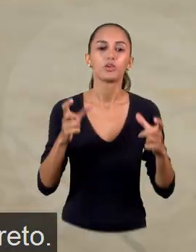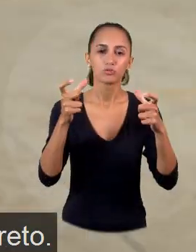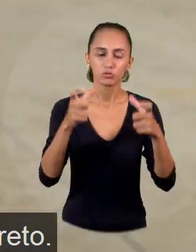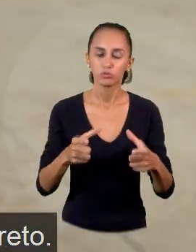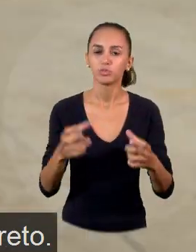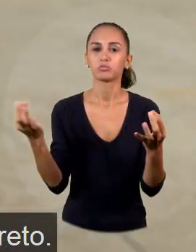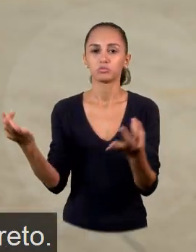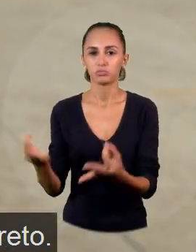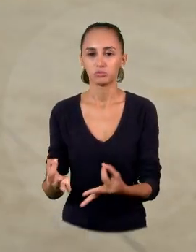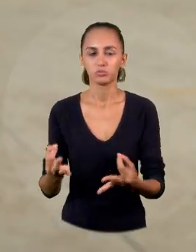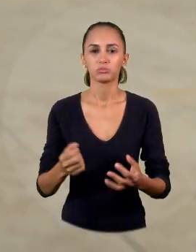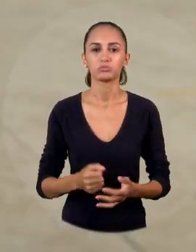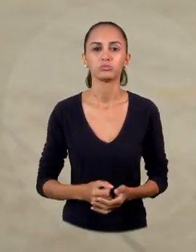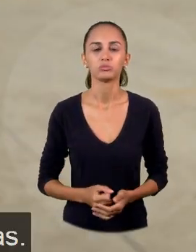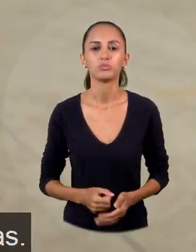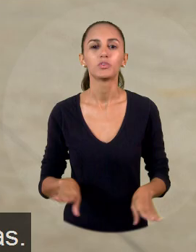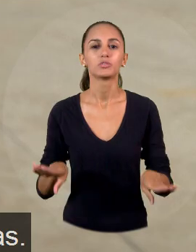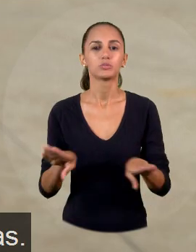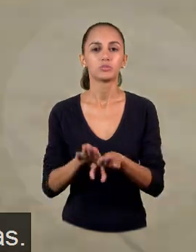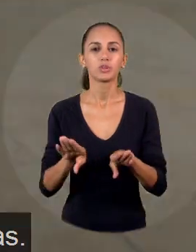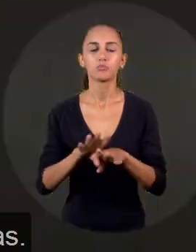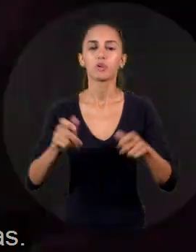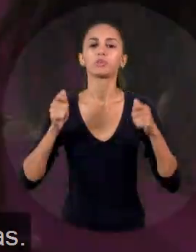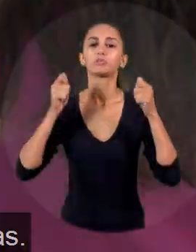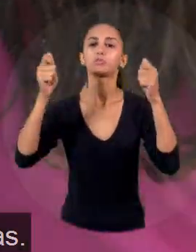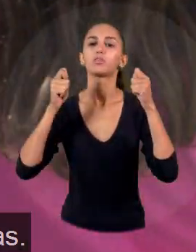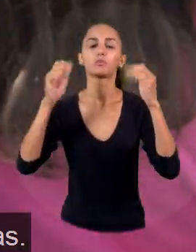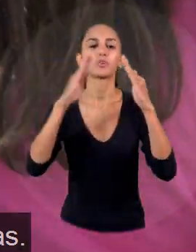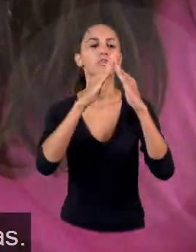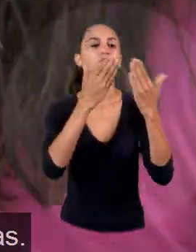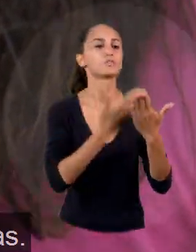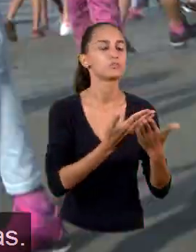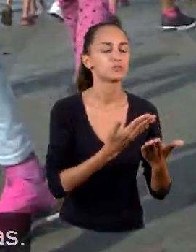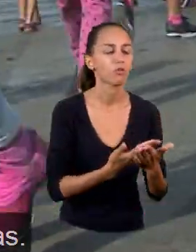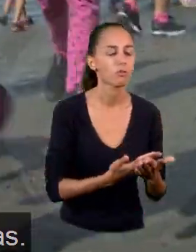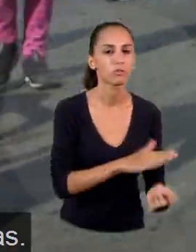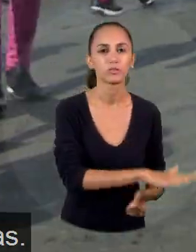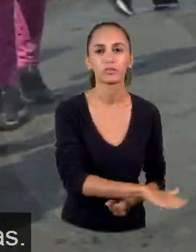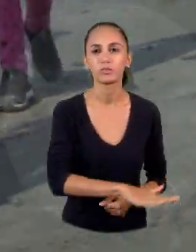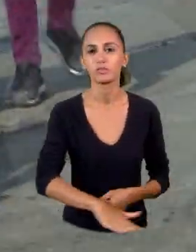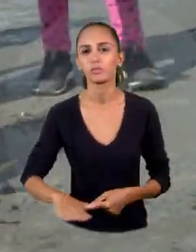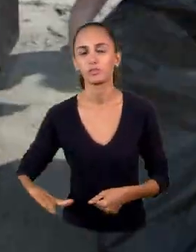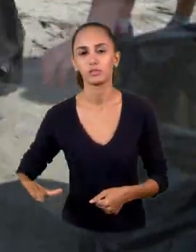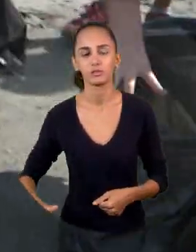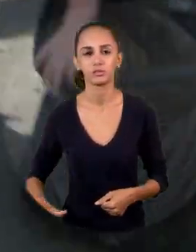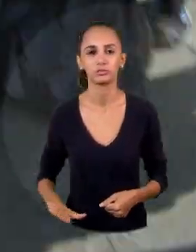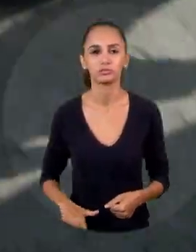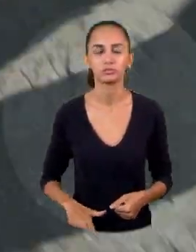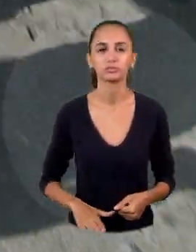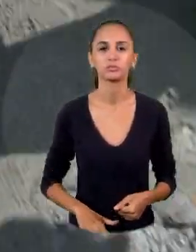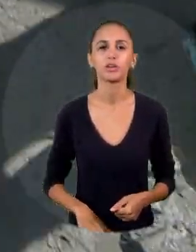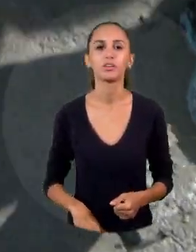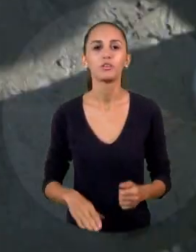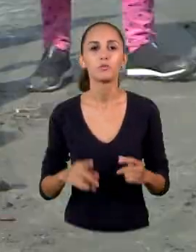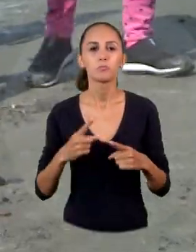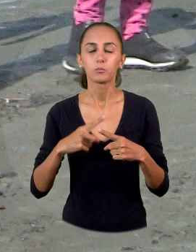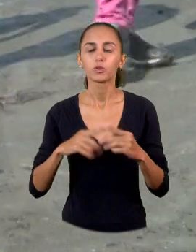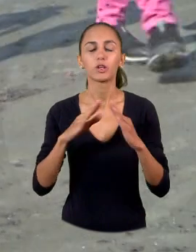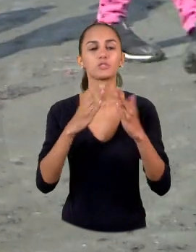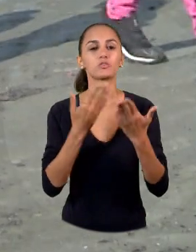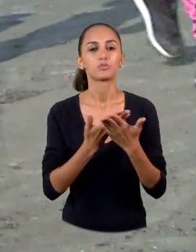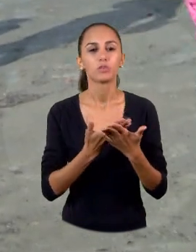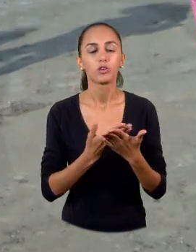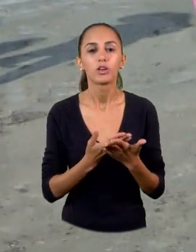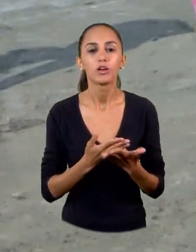descarte regular e correto. Fizemos também muitas campanhas nas escolas com as nossas crianças. Entendo que a escola é a porta